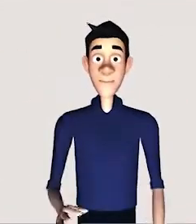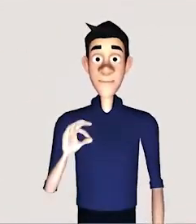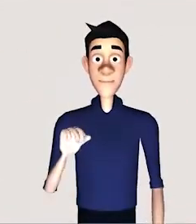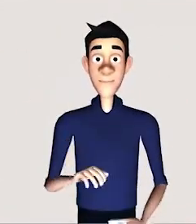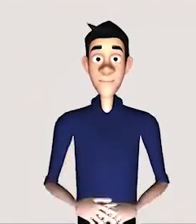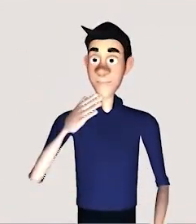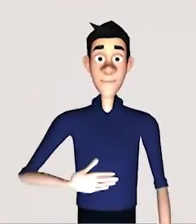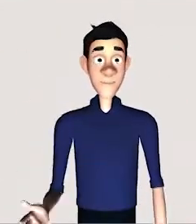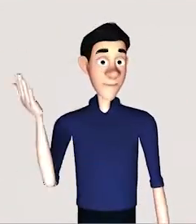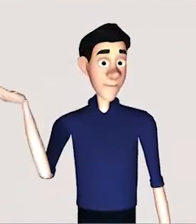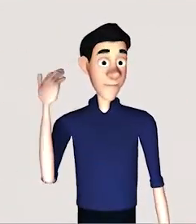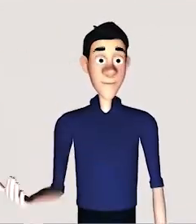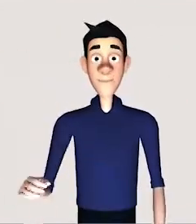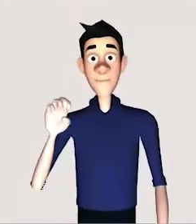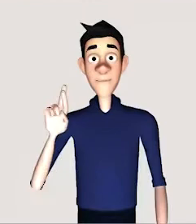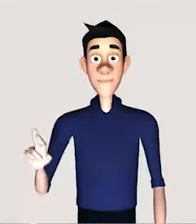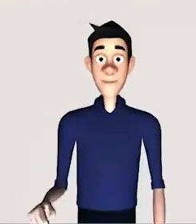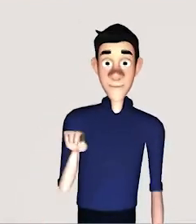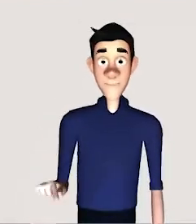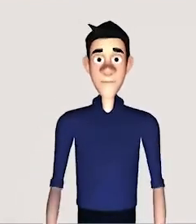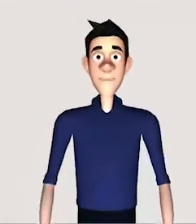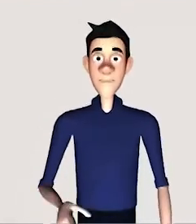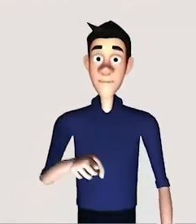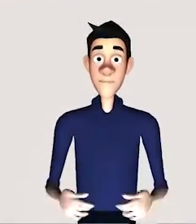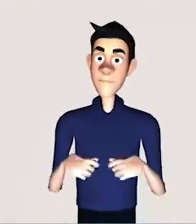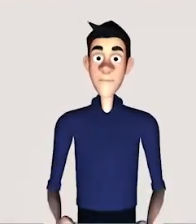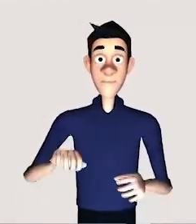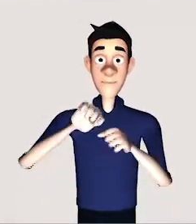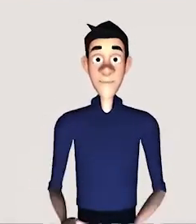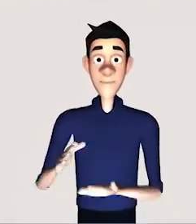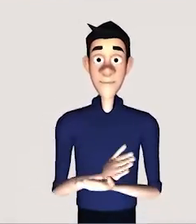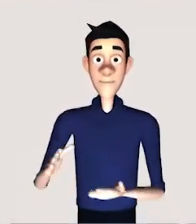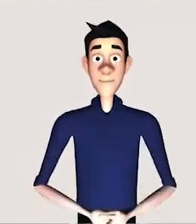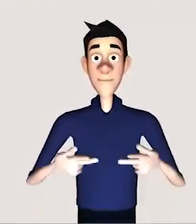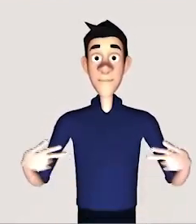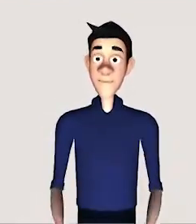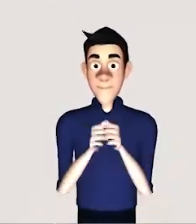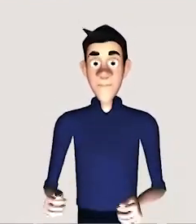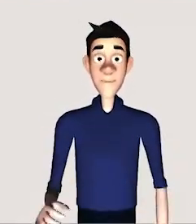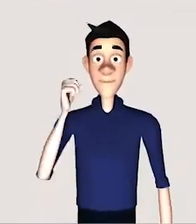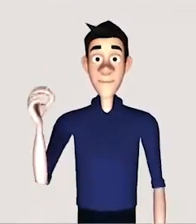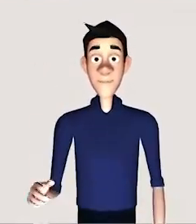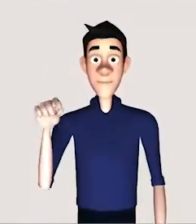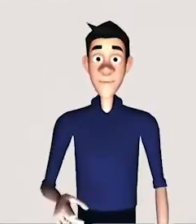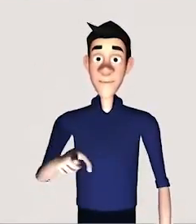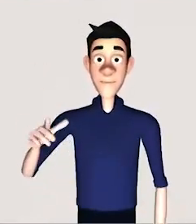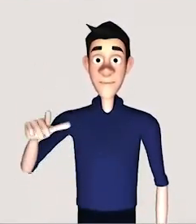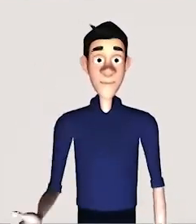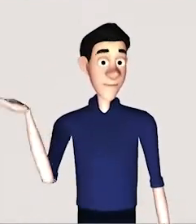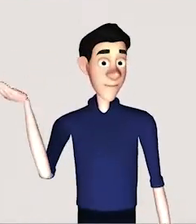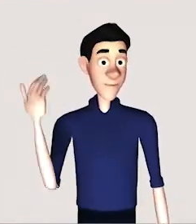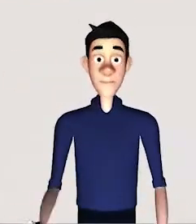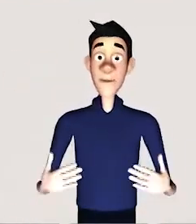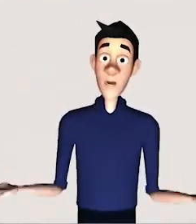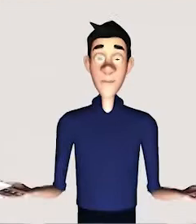à realidade para que ela se transforme e se torne aquilo que você esperava, que são os impactos